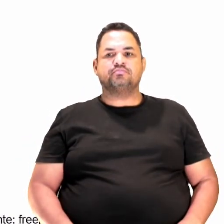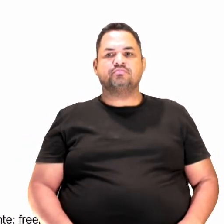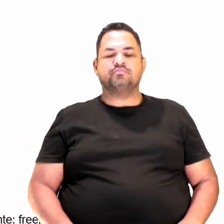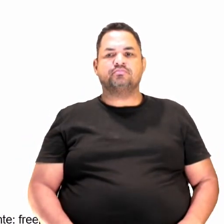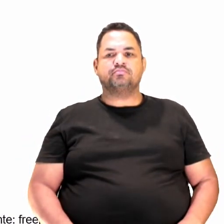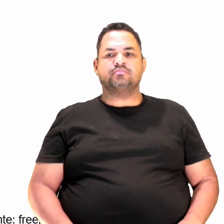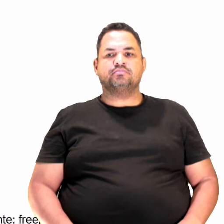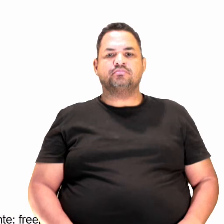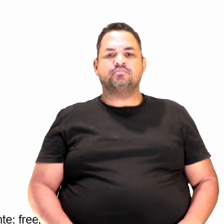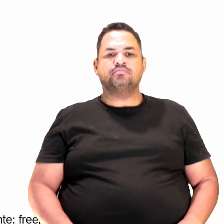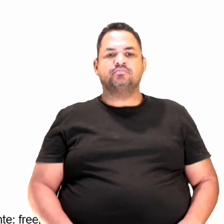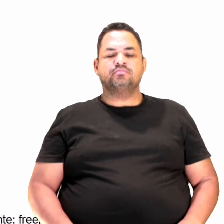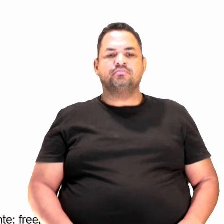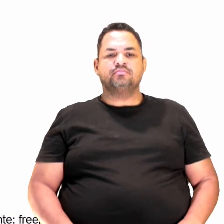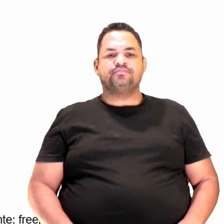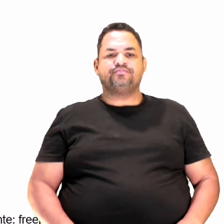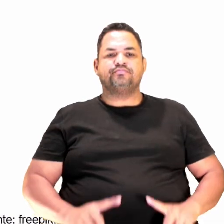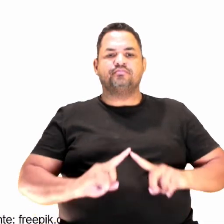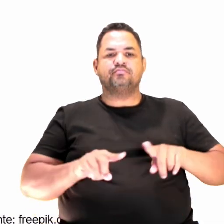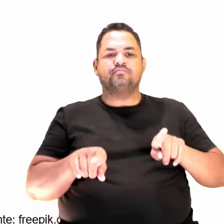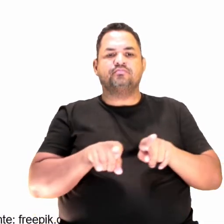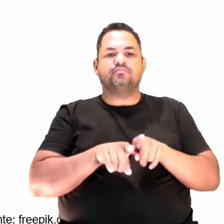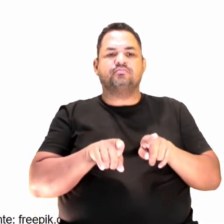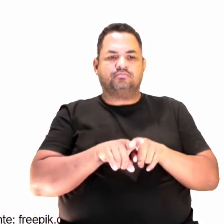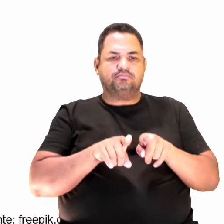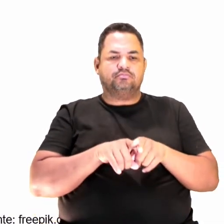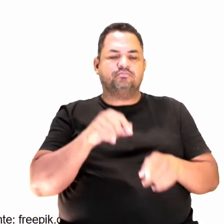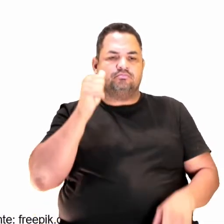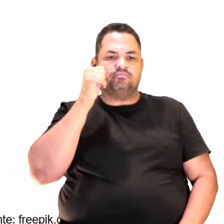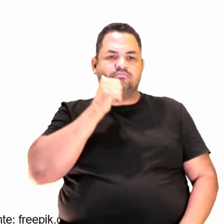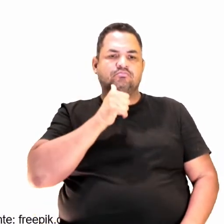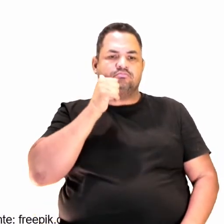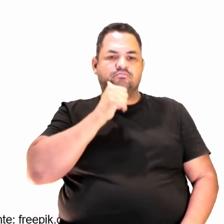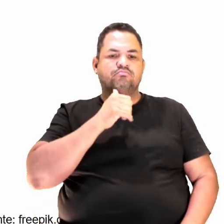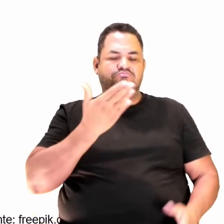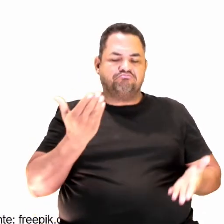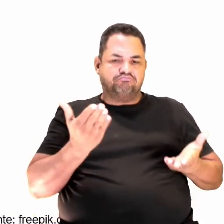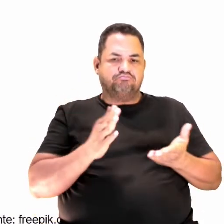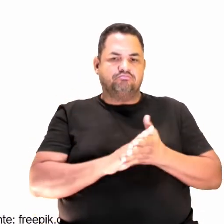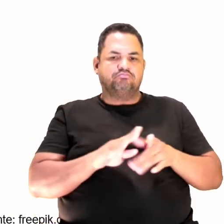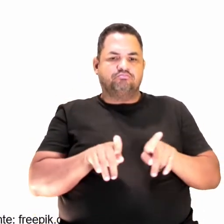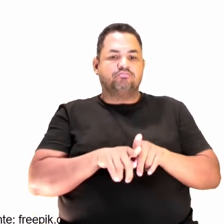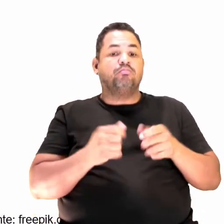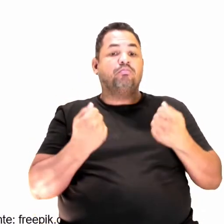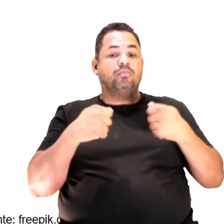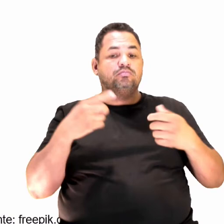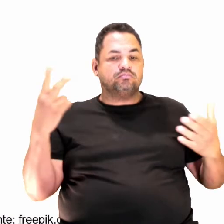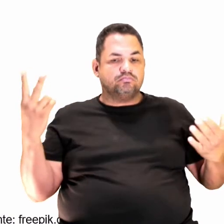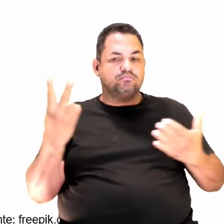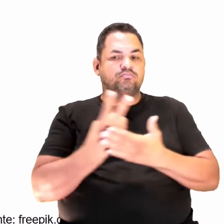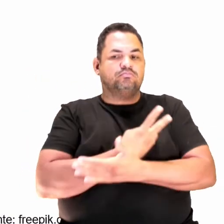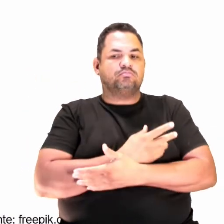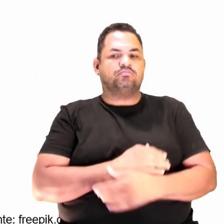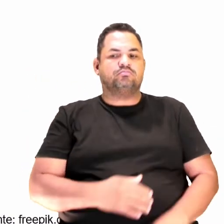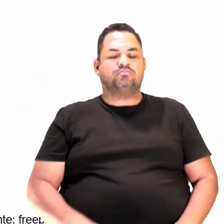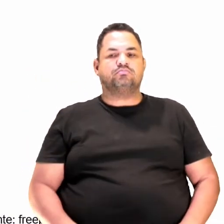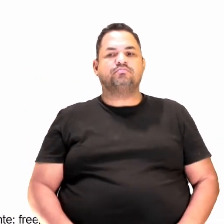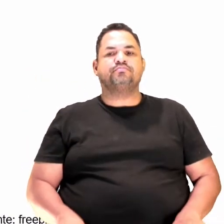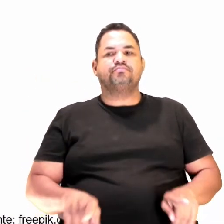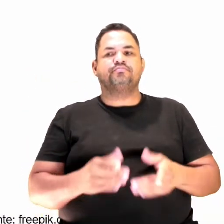pela parte dos homens, perdão, mas também tem índices que atingem mulheres